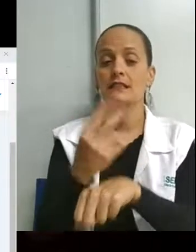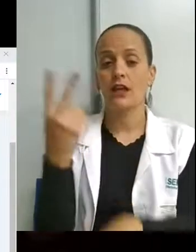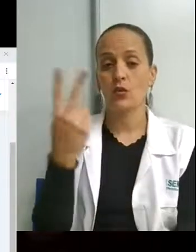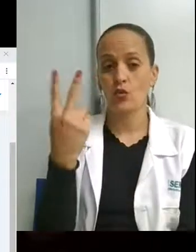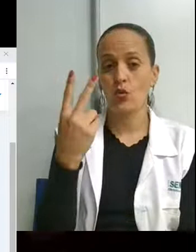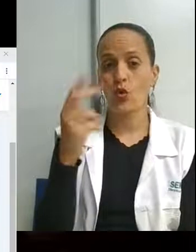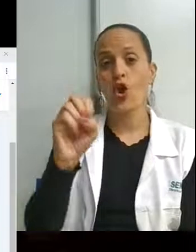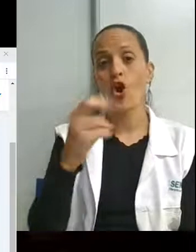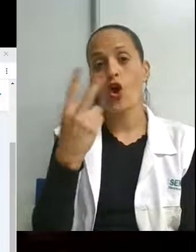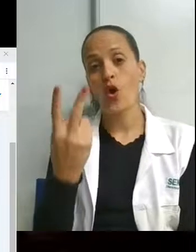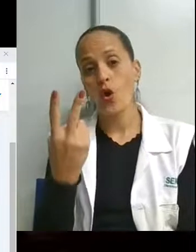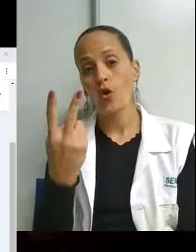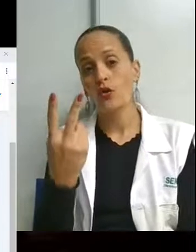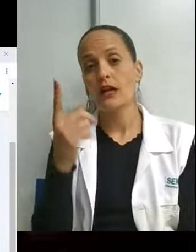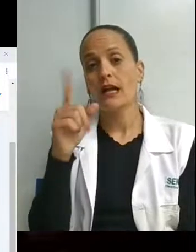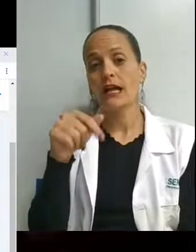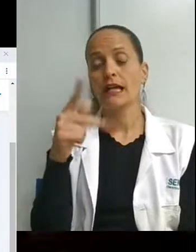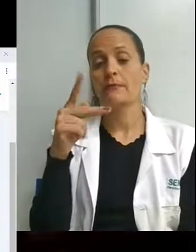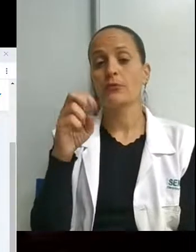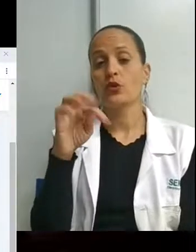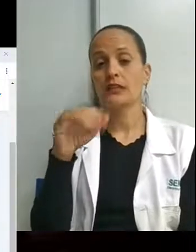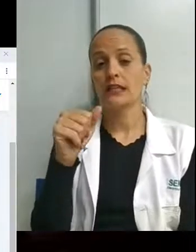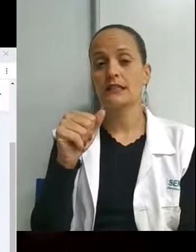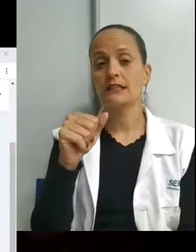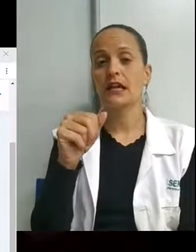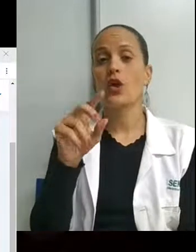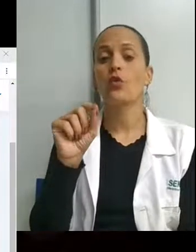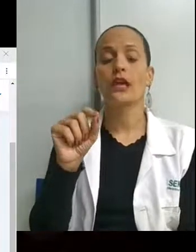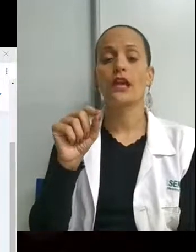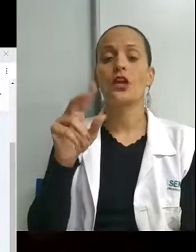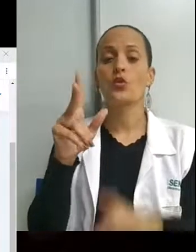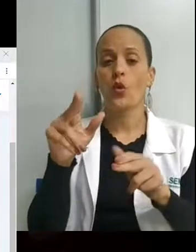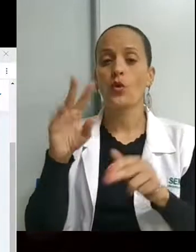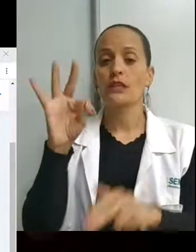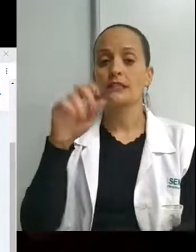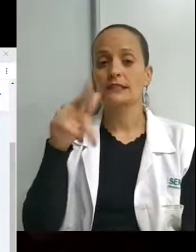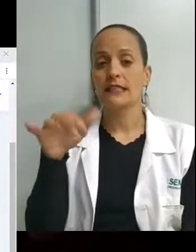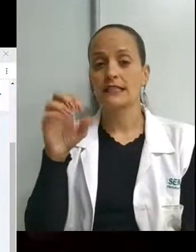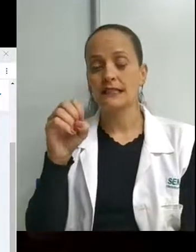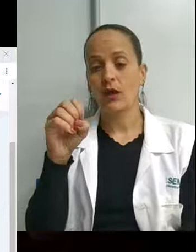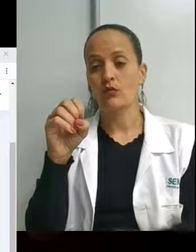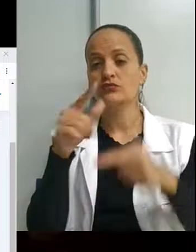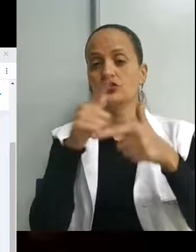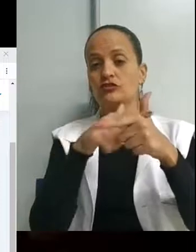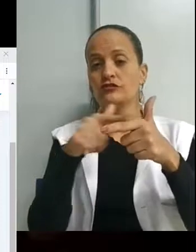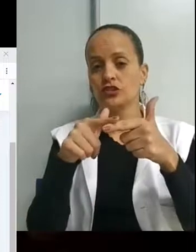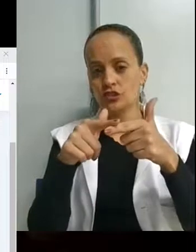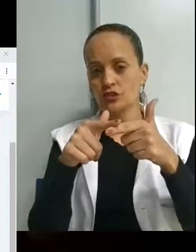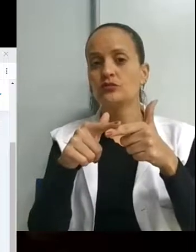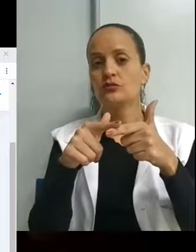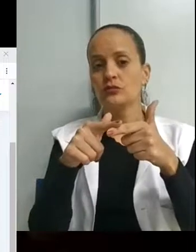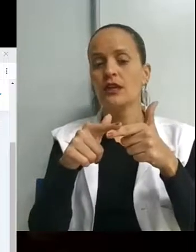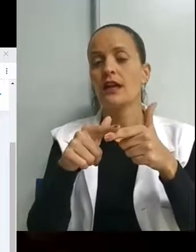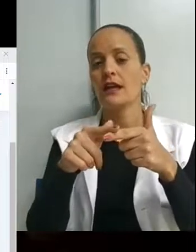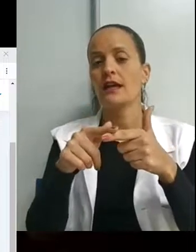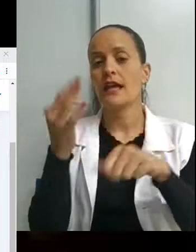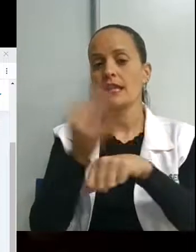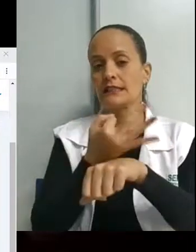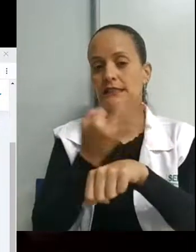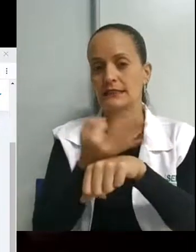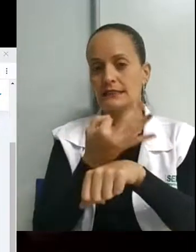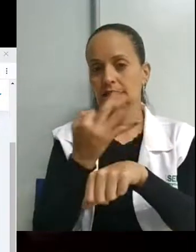também, ó, que é a potência é igual a tensão ao quadrado sobre resistência, né? Eu vou calcular usando essa fórmula aqui, ó, para poder